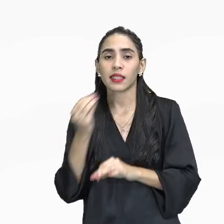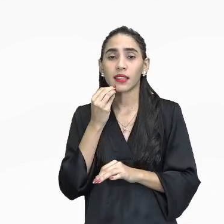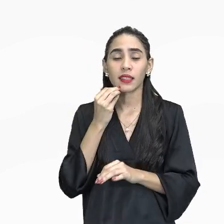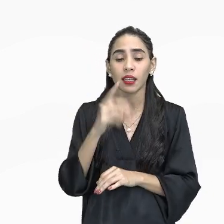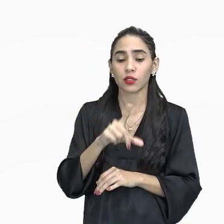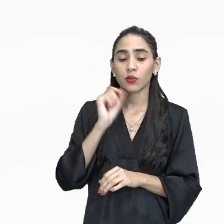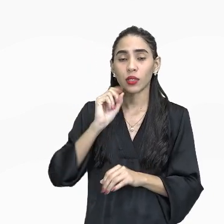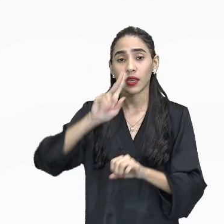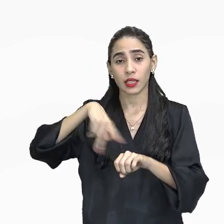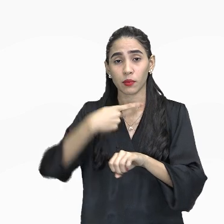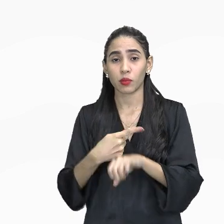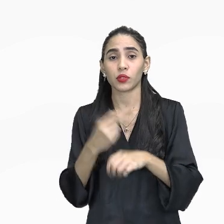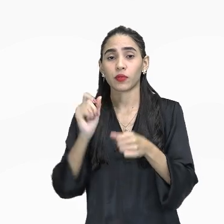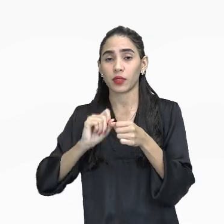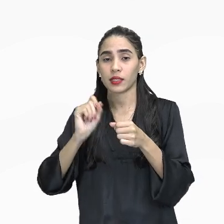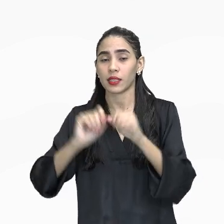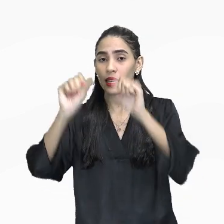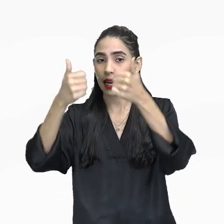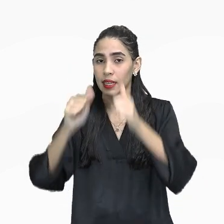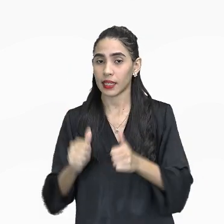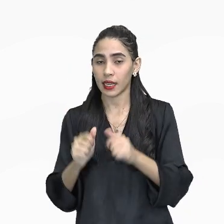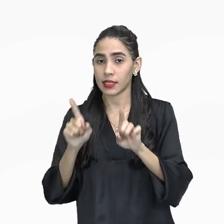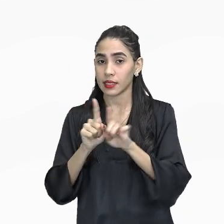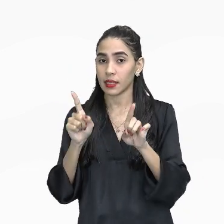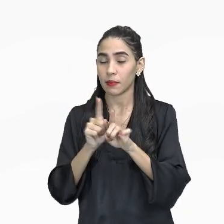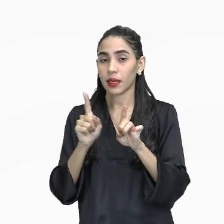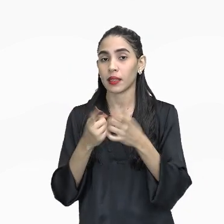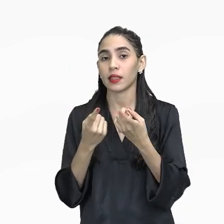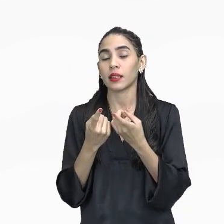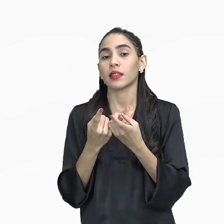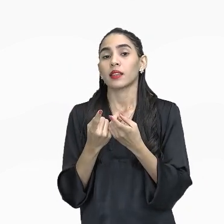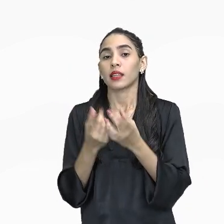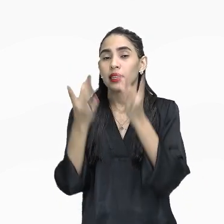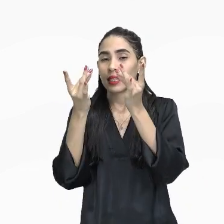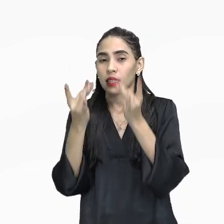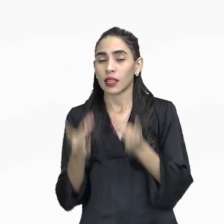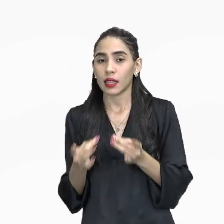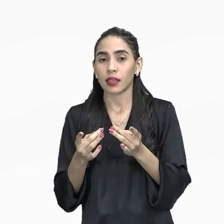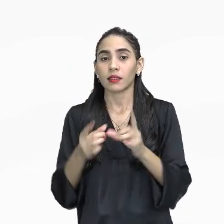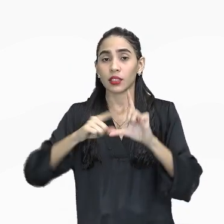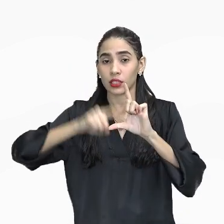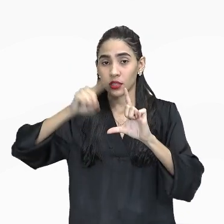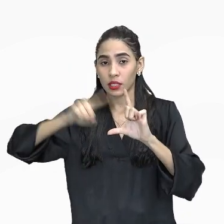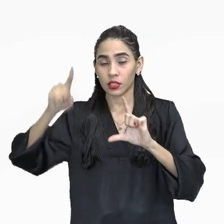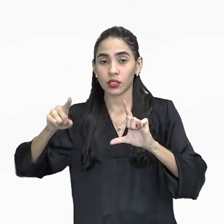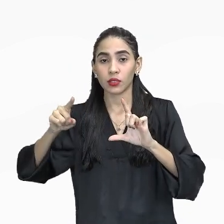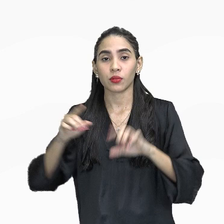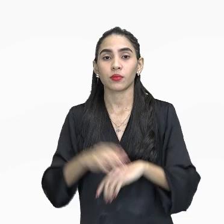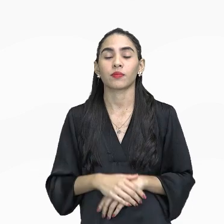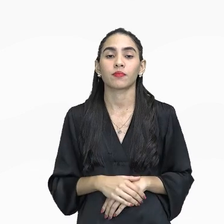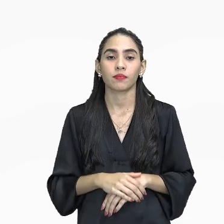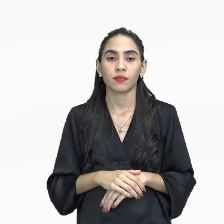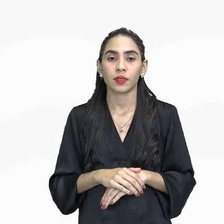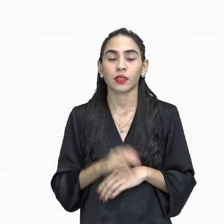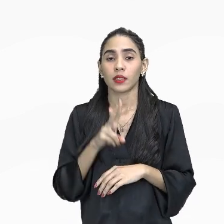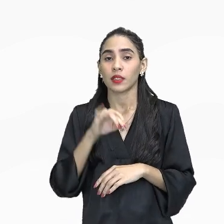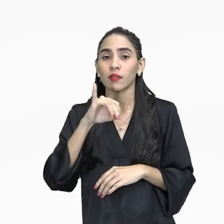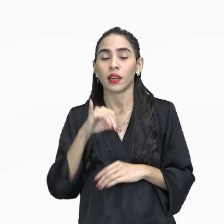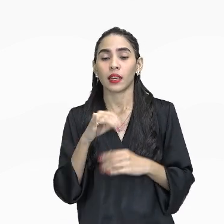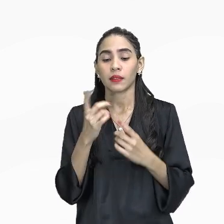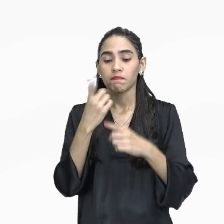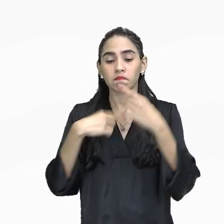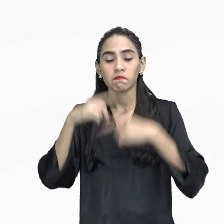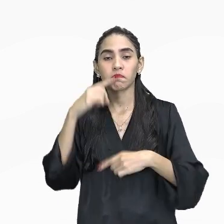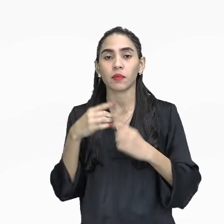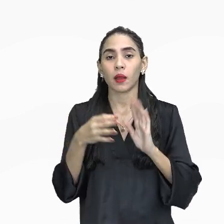depois a análise e interpretação de dados estatísticos. Com todo esse embasamento, então serão desenvolvidas com base na pesquisa de